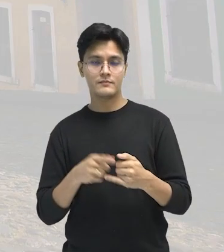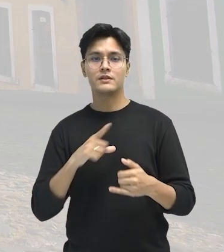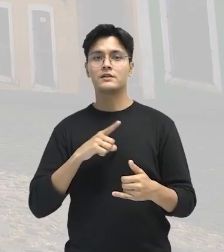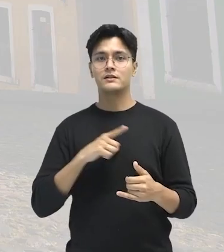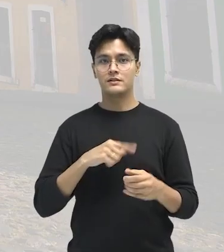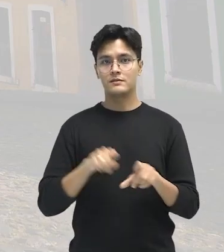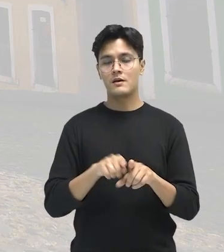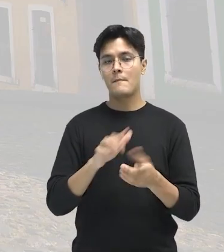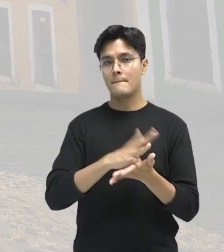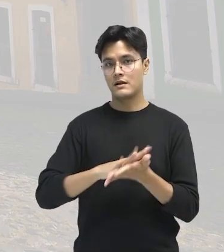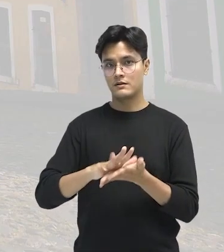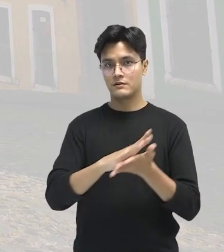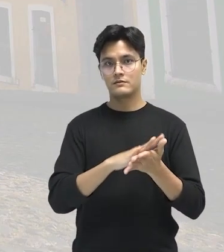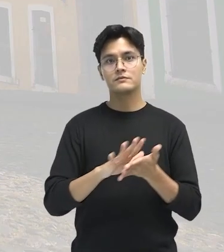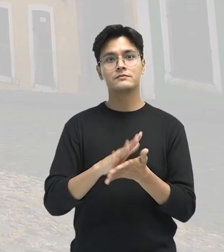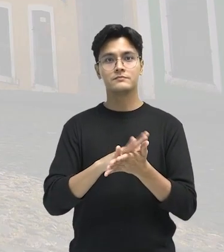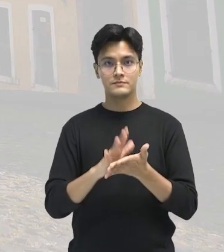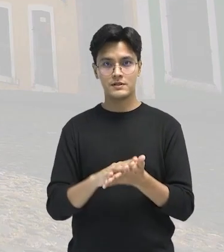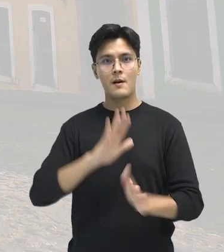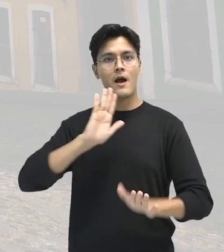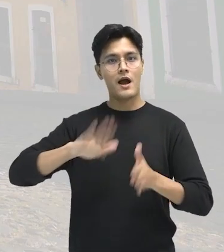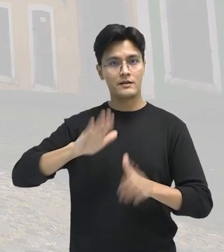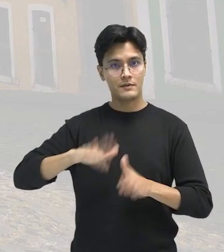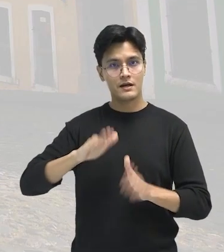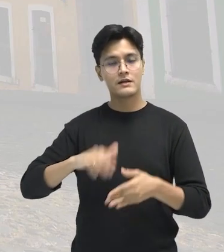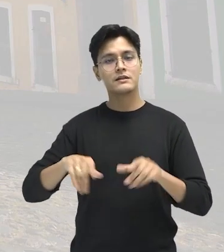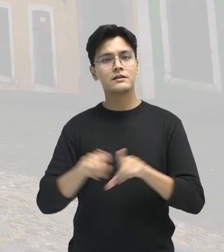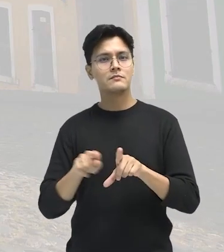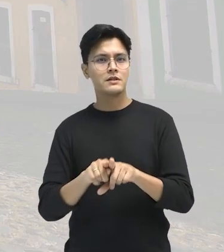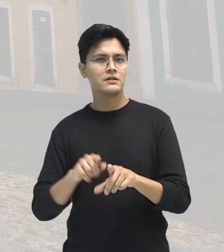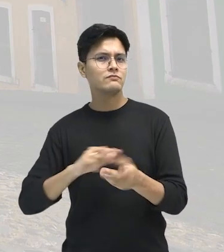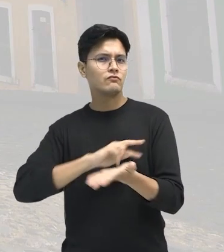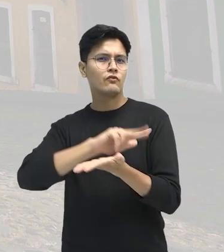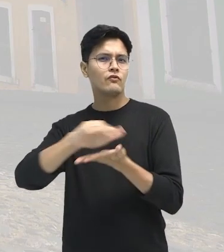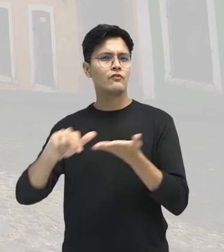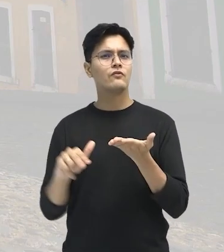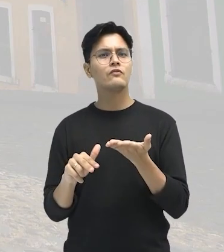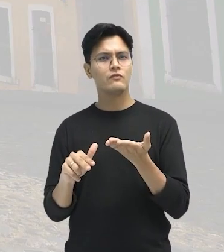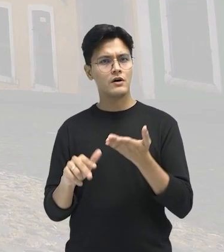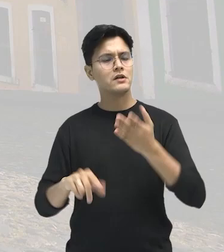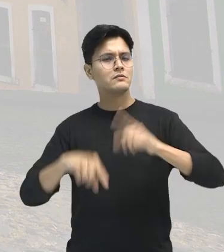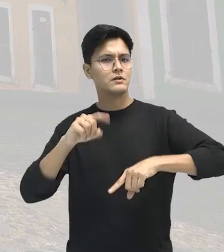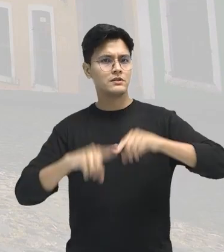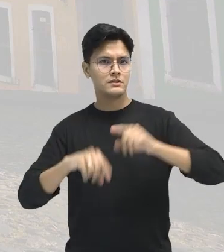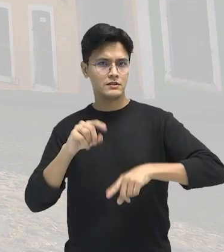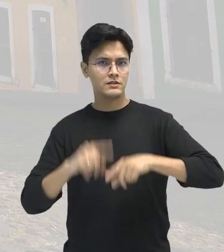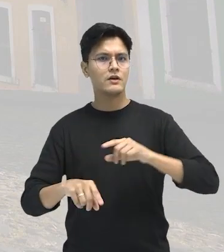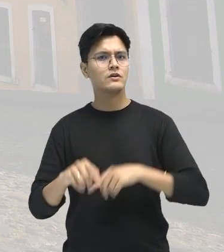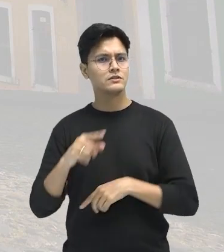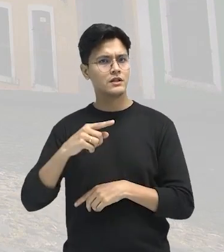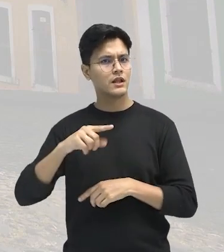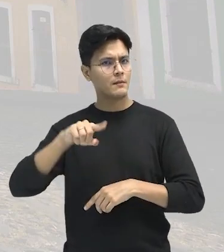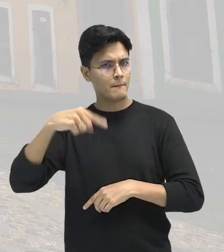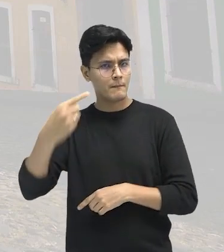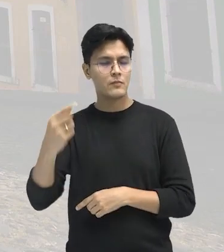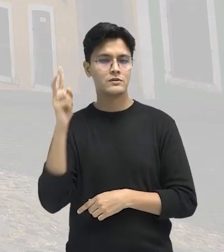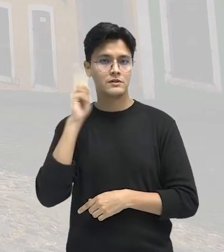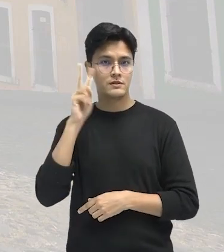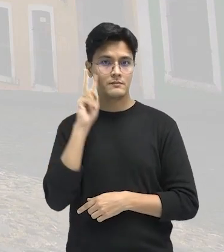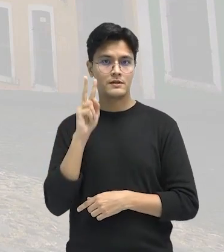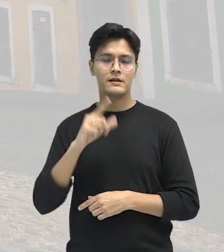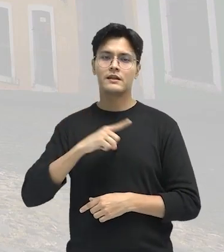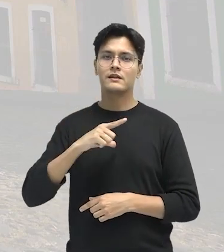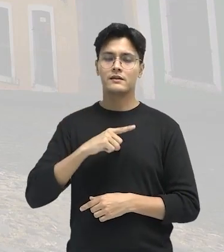berimbau, pandeiro, atabaque e tem outros instrumentos que vocês vão já relembrar comigo, tá bom? É